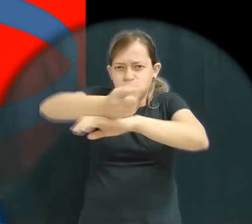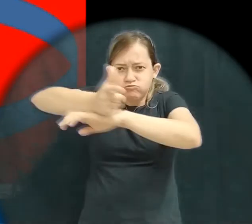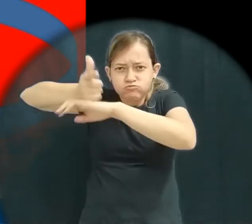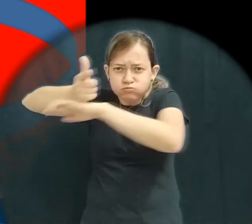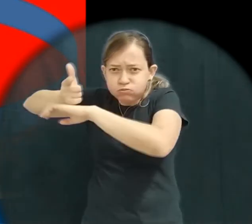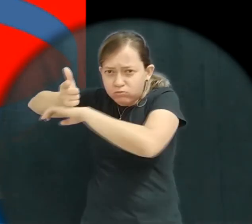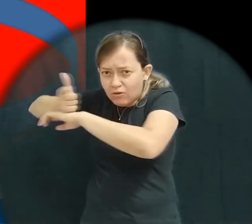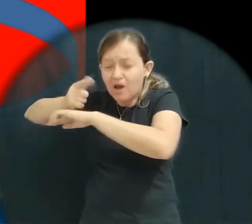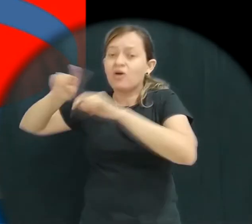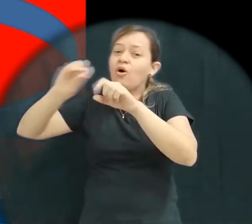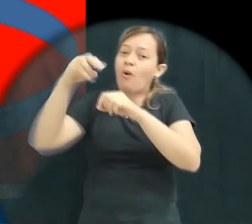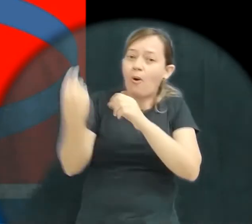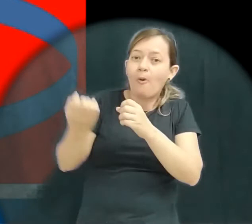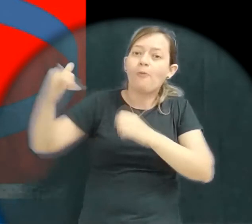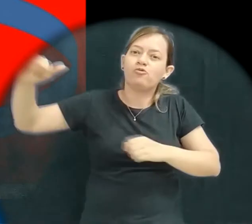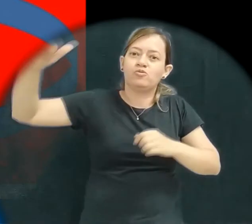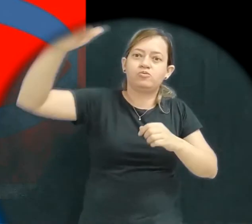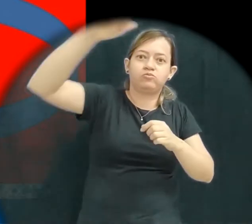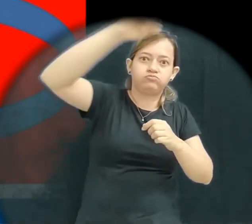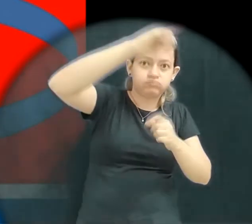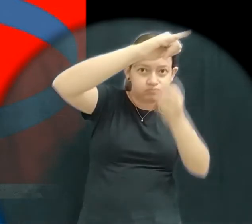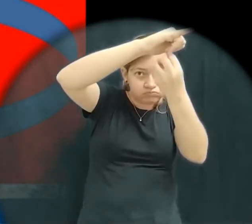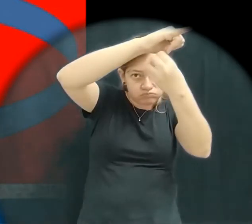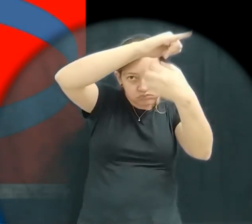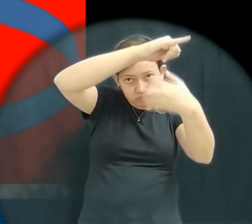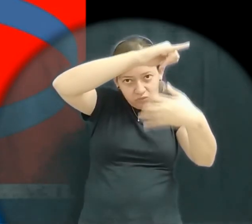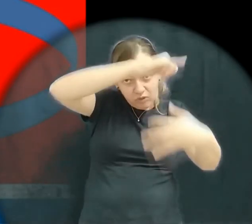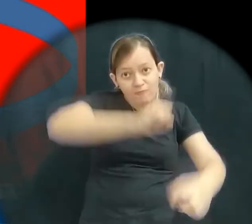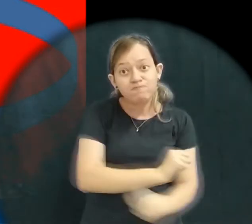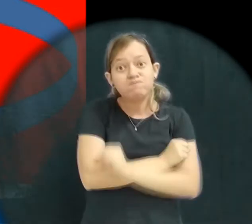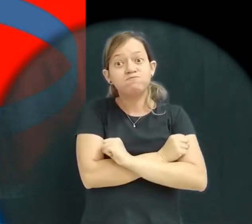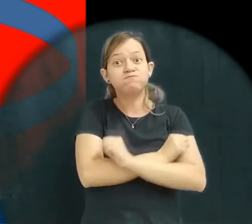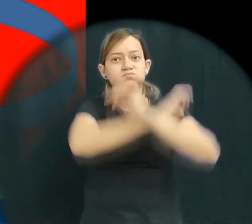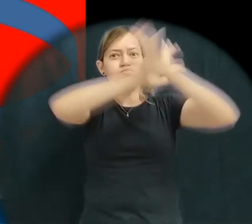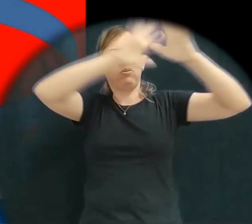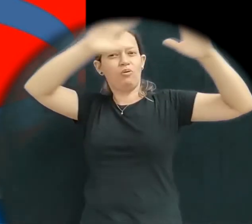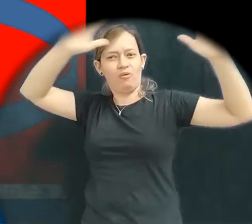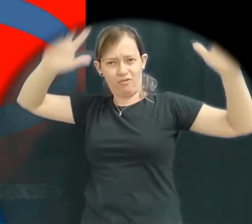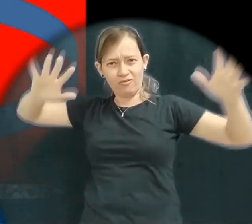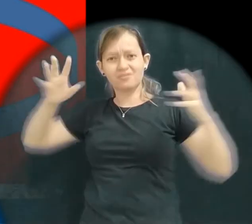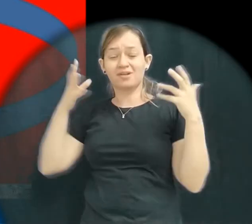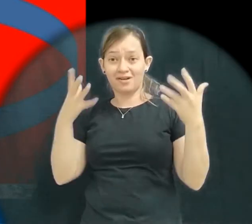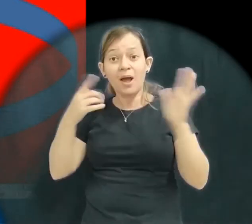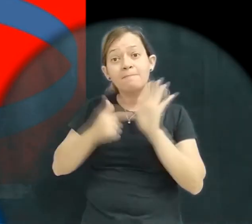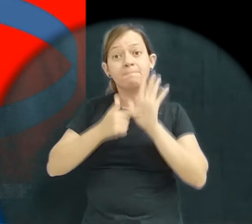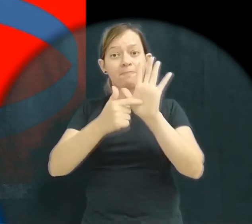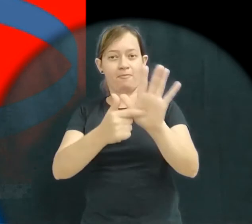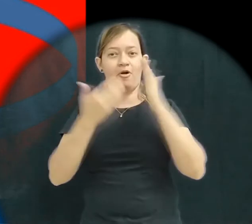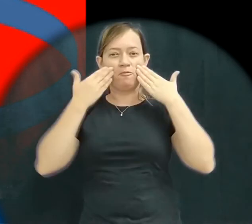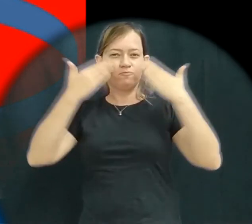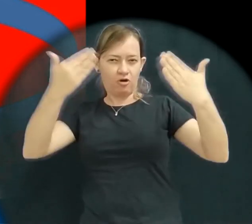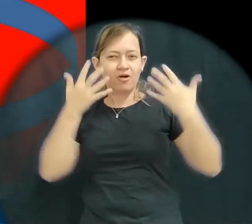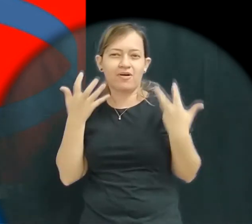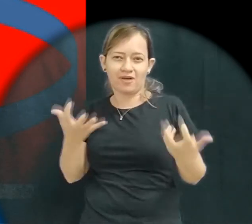bomba nuclear foi detonada pelos Estados Unidos em 1945 no Japão, mas a União Soviética